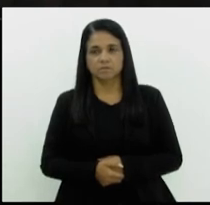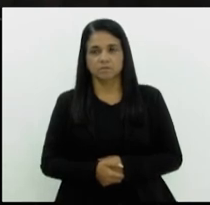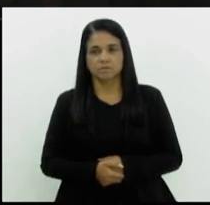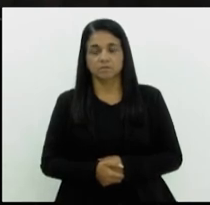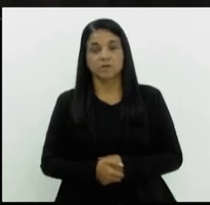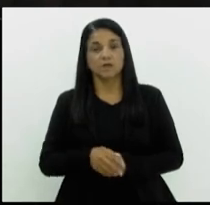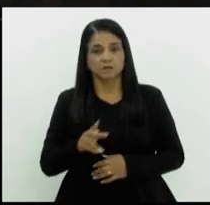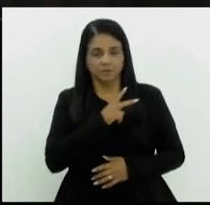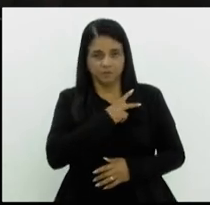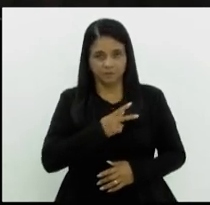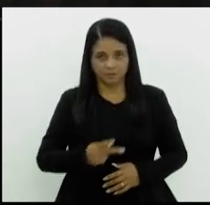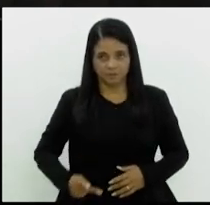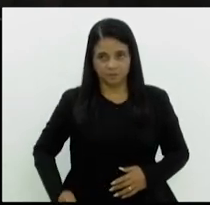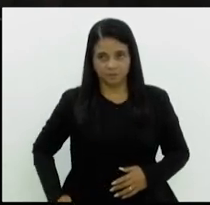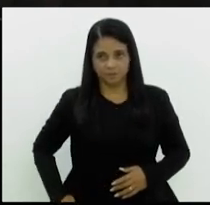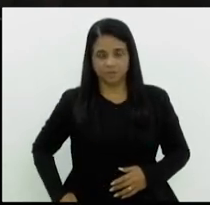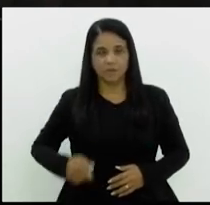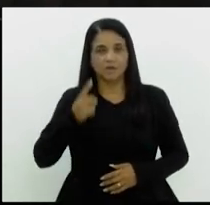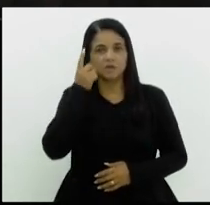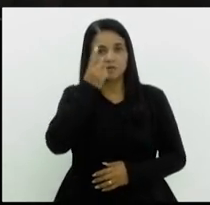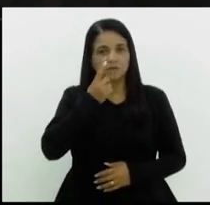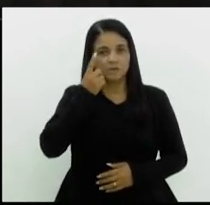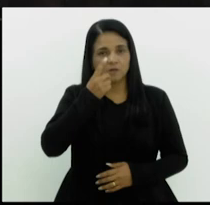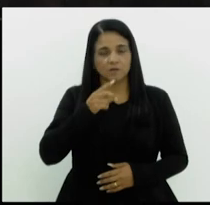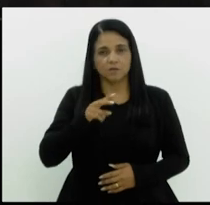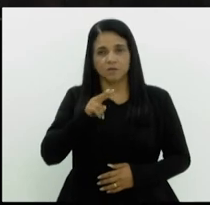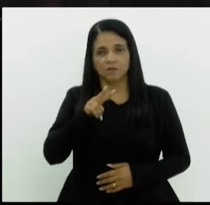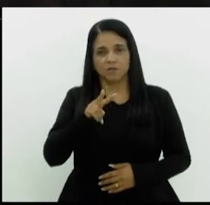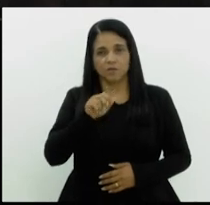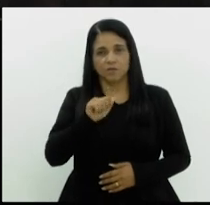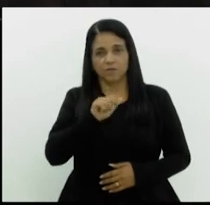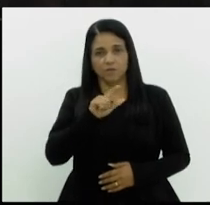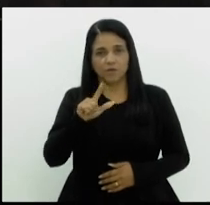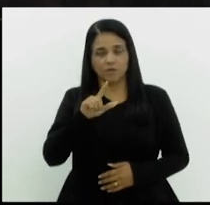Senhor presidente, deputado Valda Ceasa,